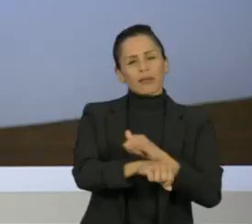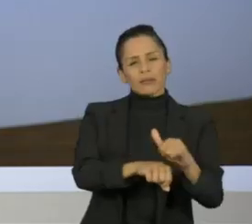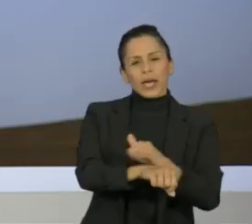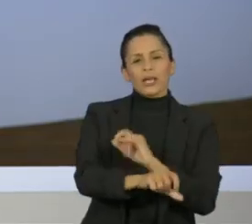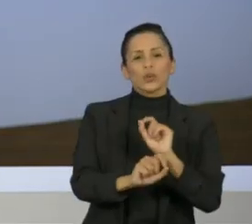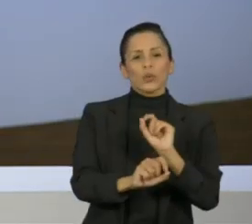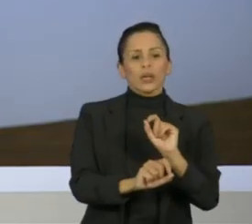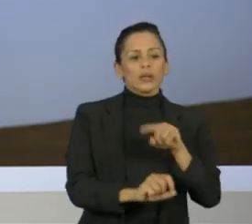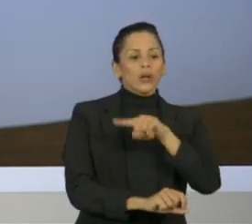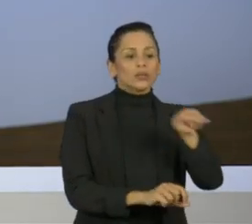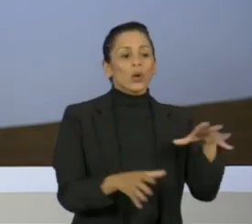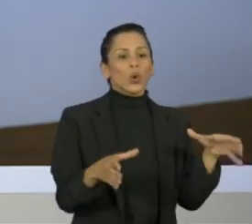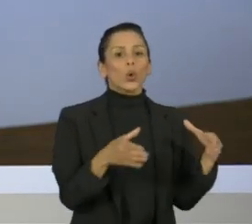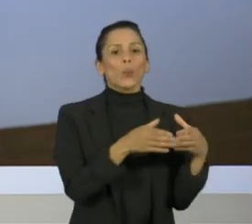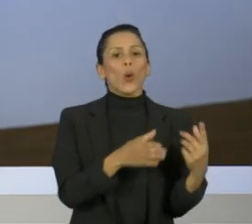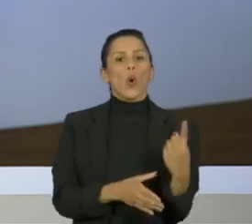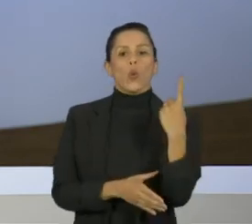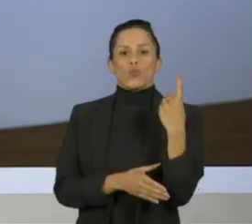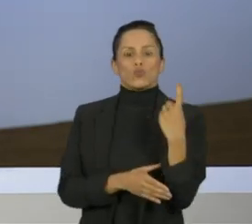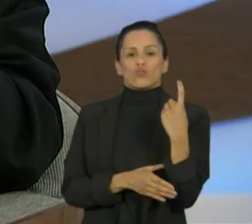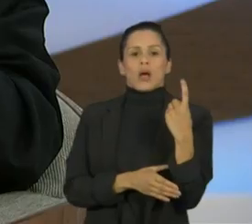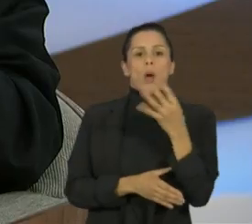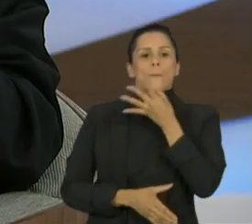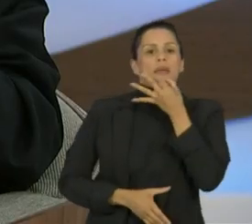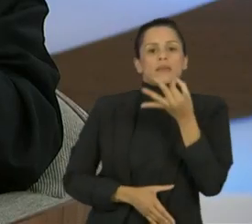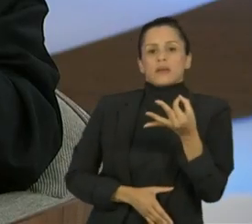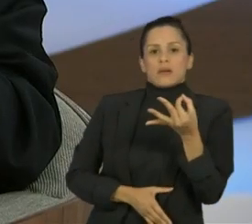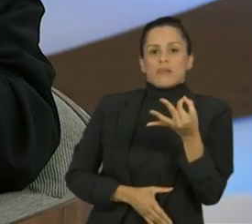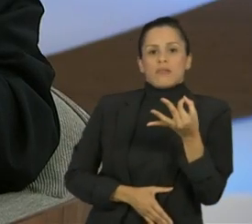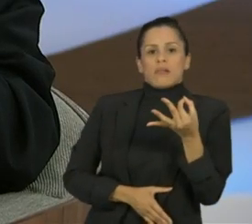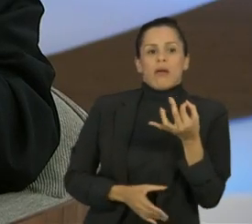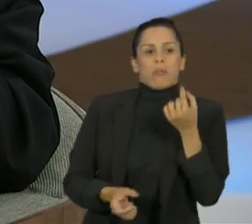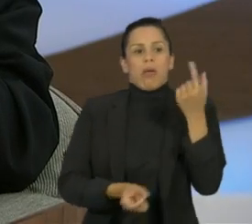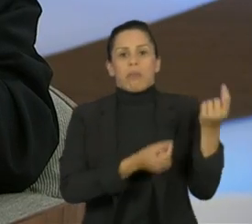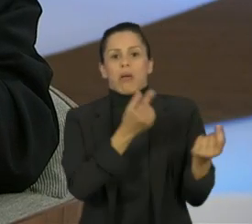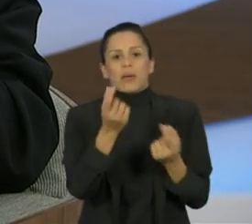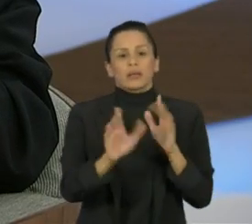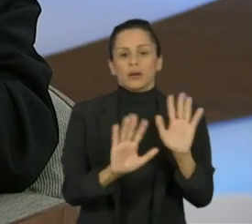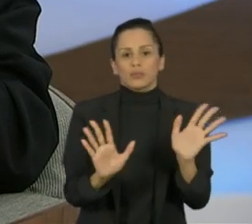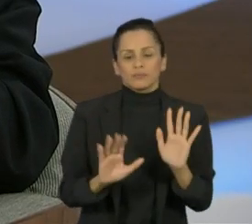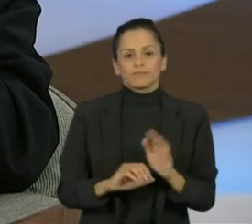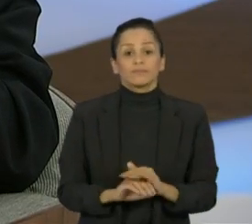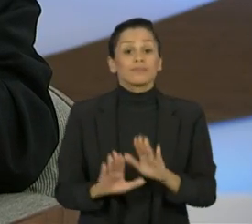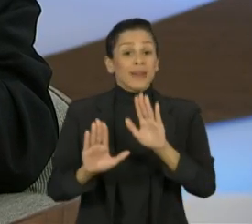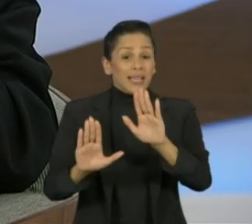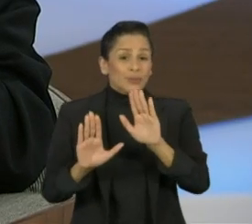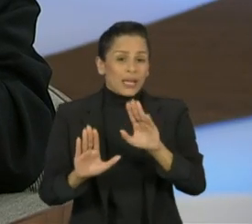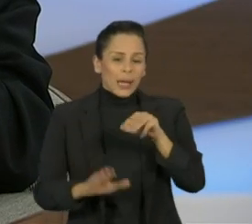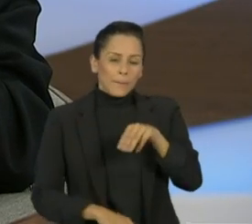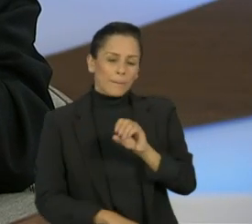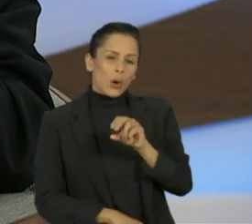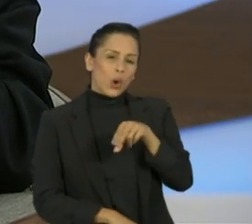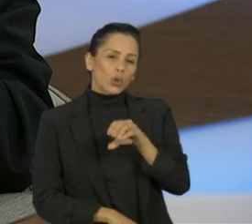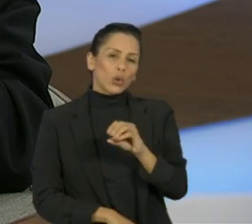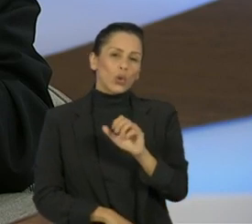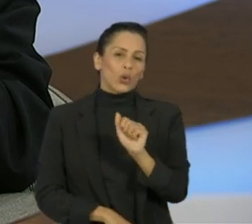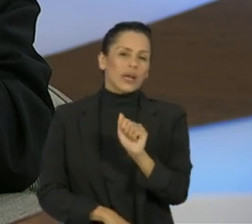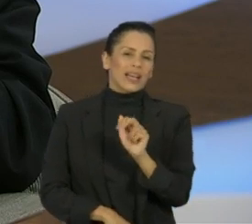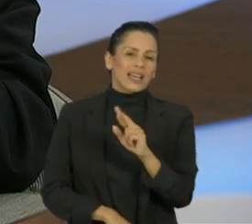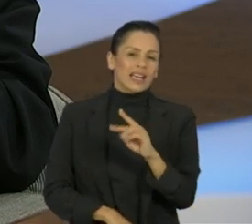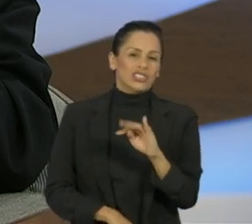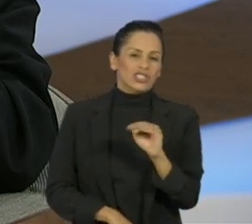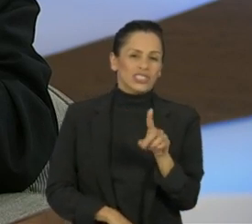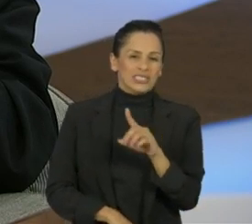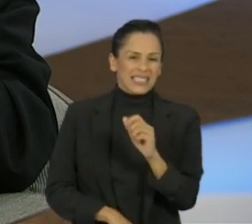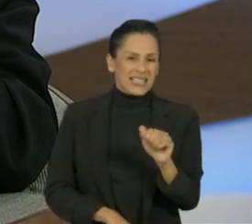voz é agora a monopolização é bruno se deve em grande parte pelo